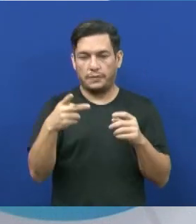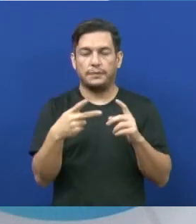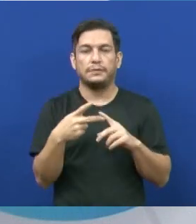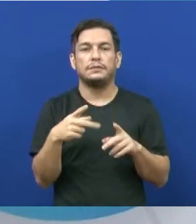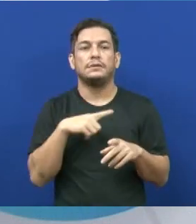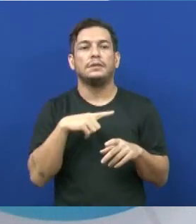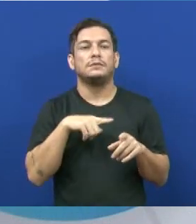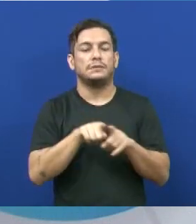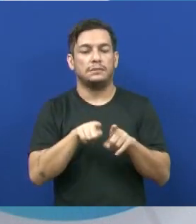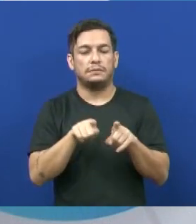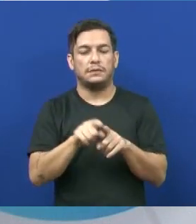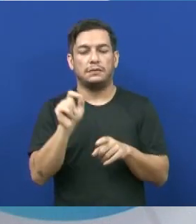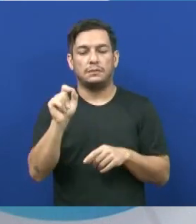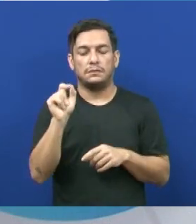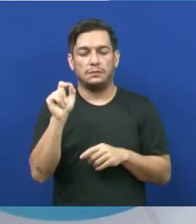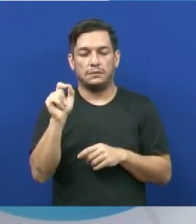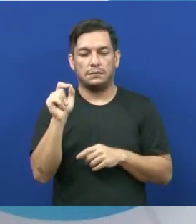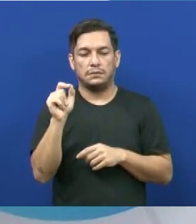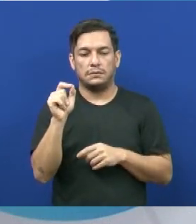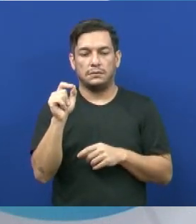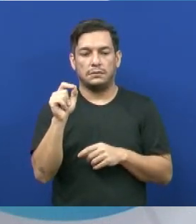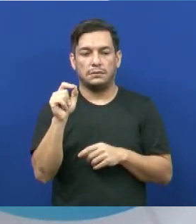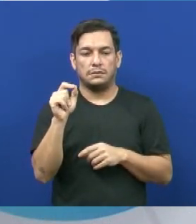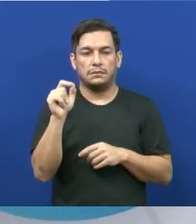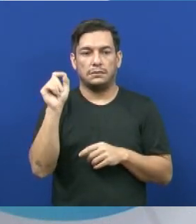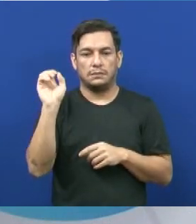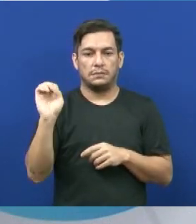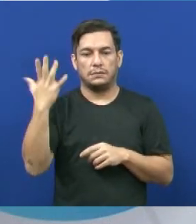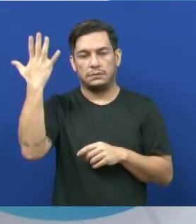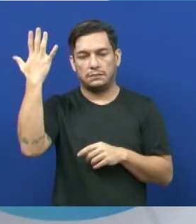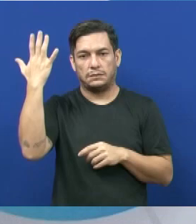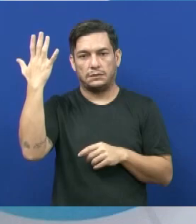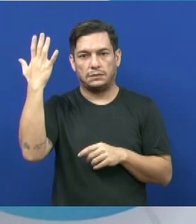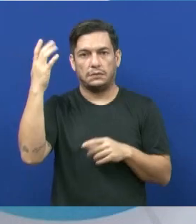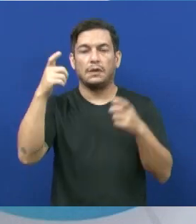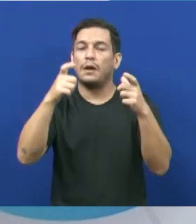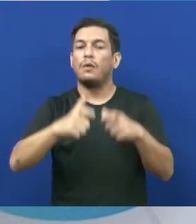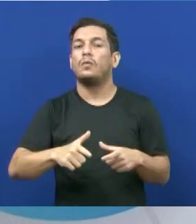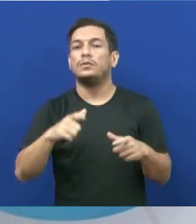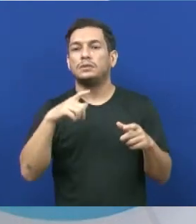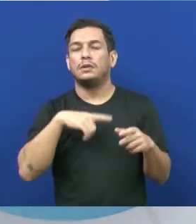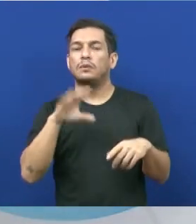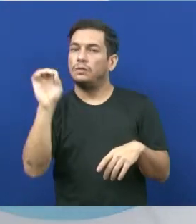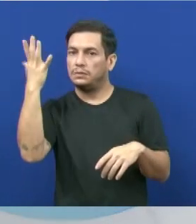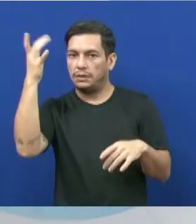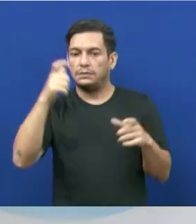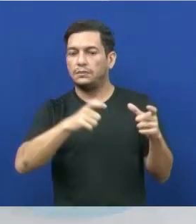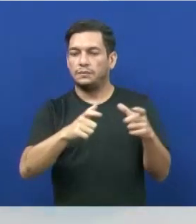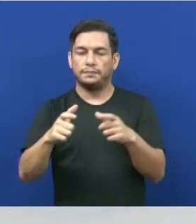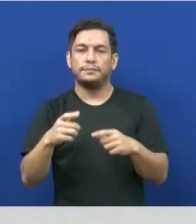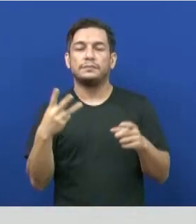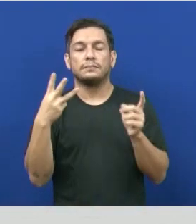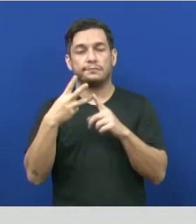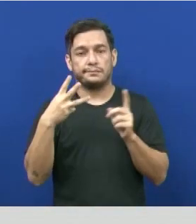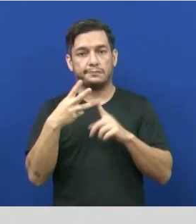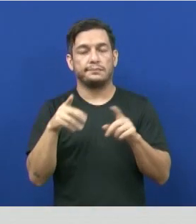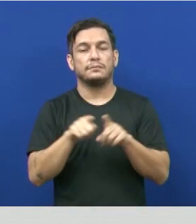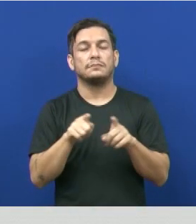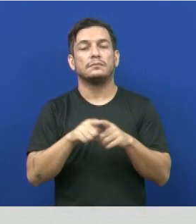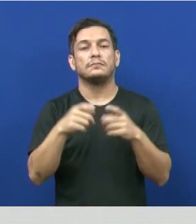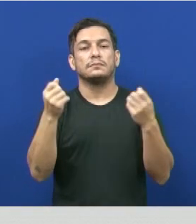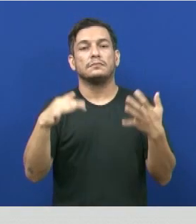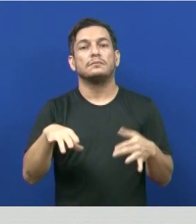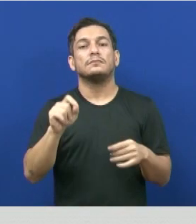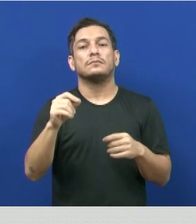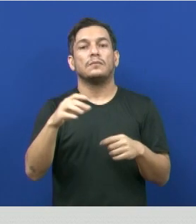nós temos também é a situação que acontece o causo onde se passa esse caso e nós temos a terceira que